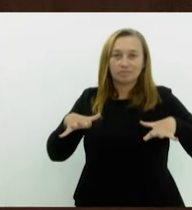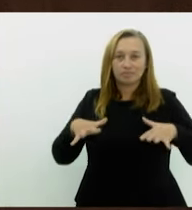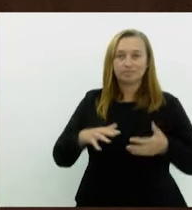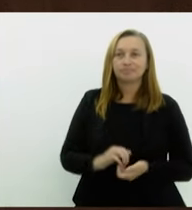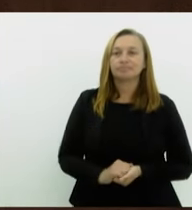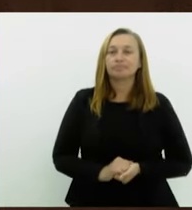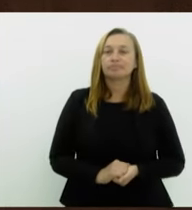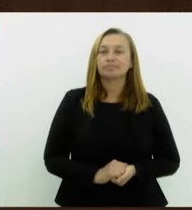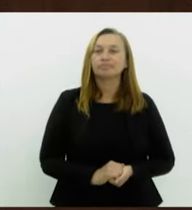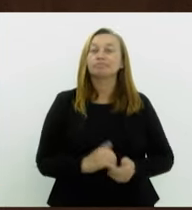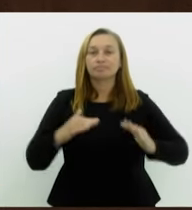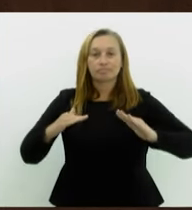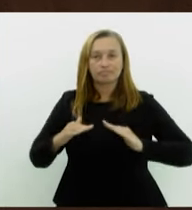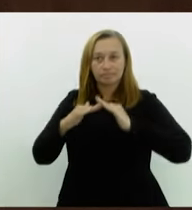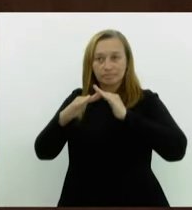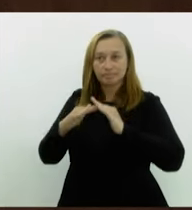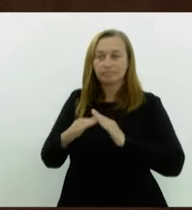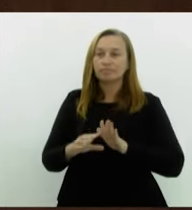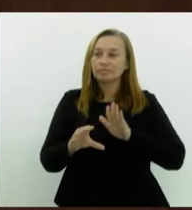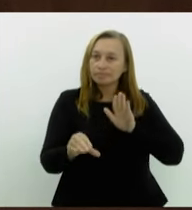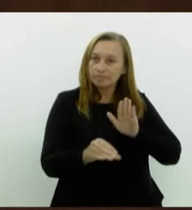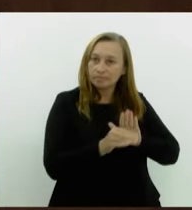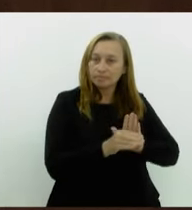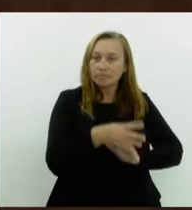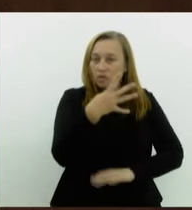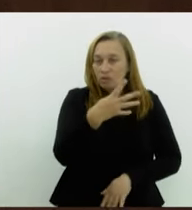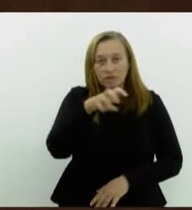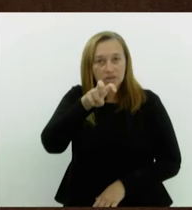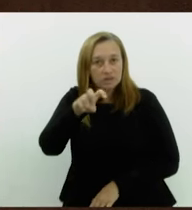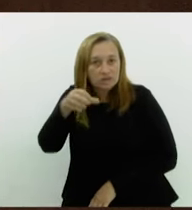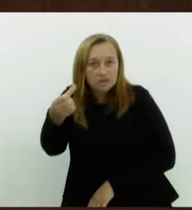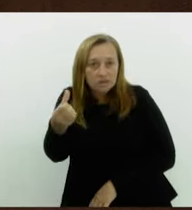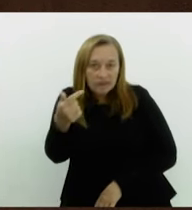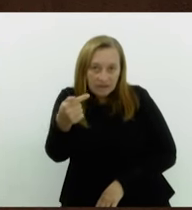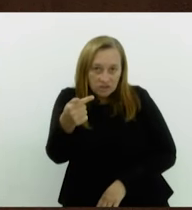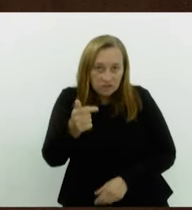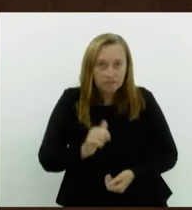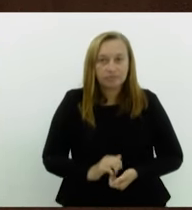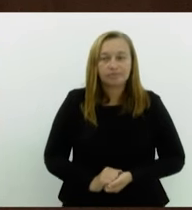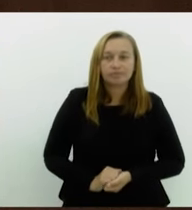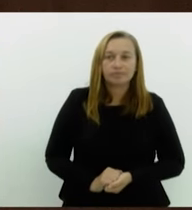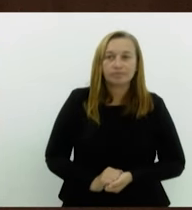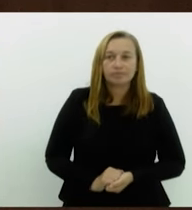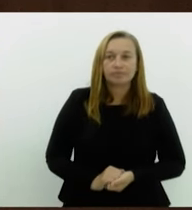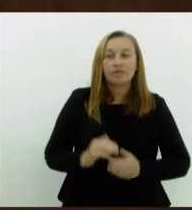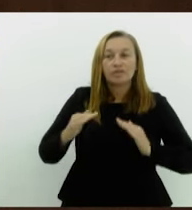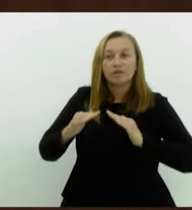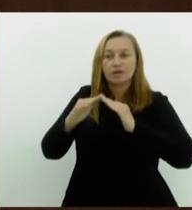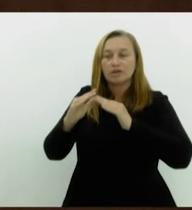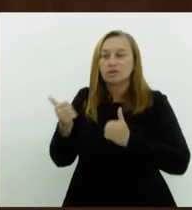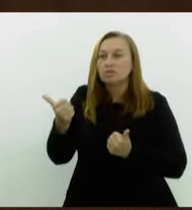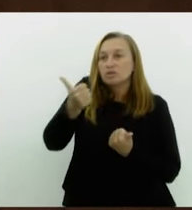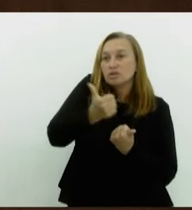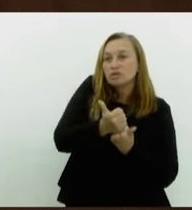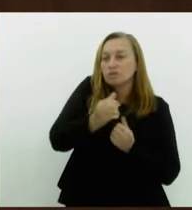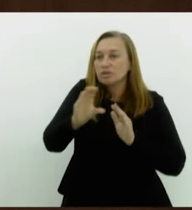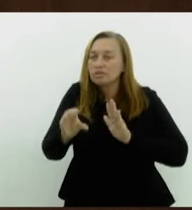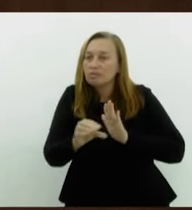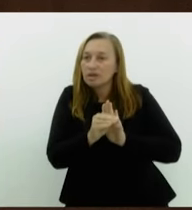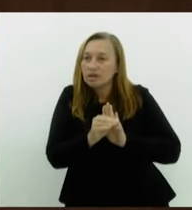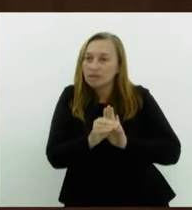é favorável às emendas 4, 5 e 7, favorável com subemenda às